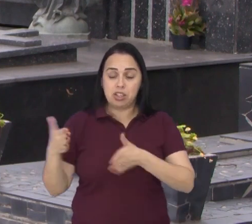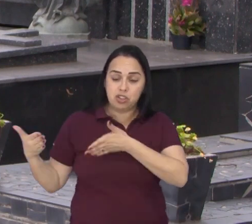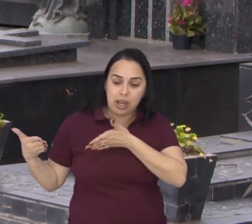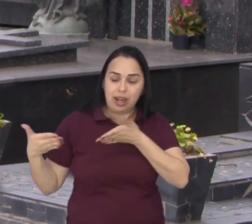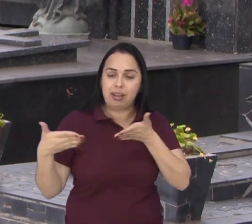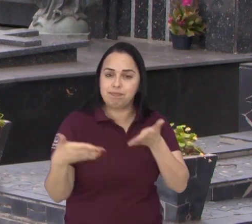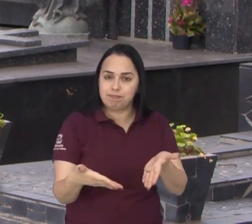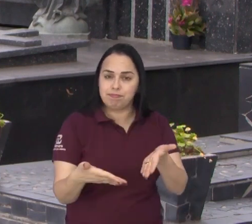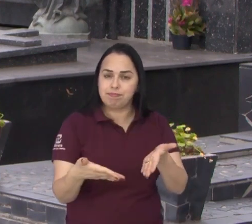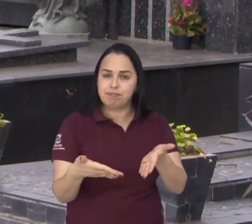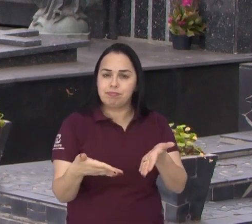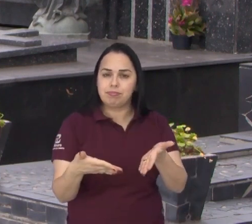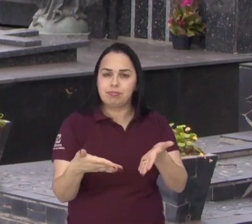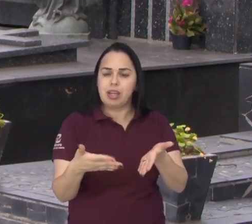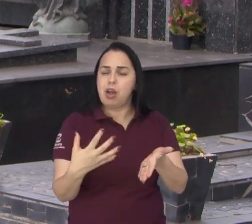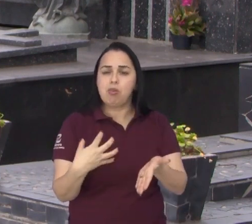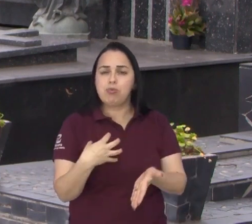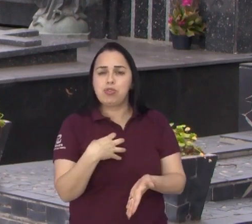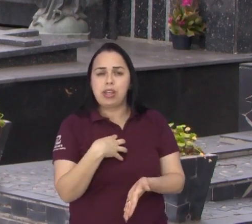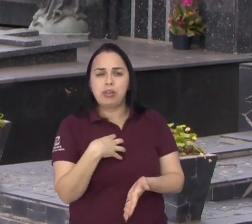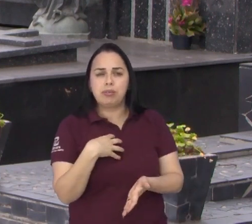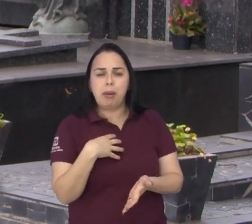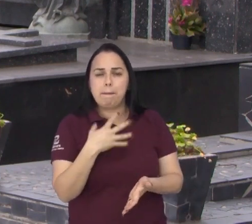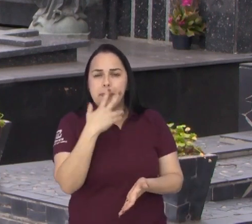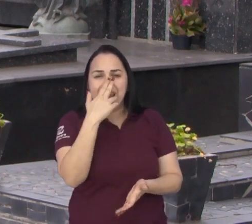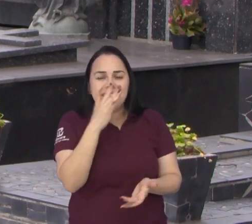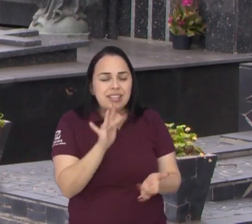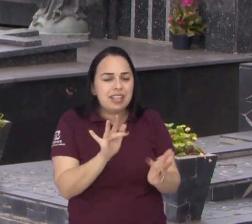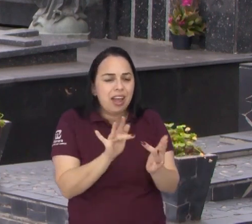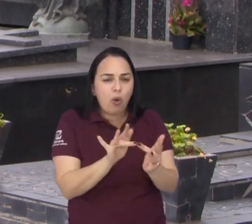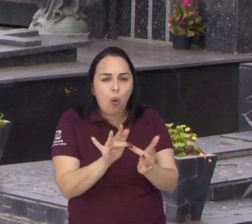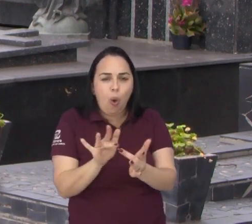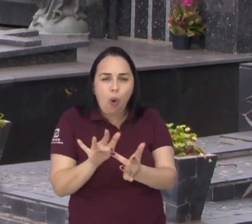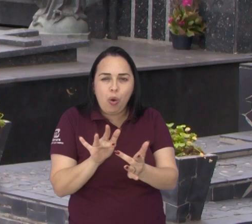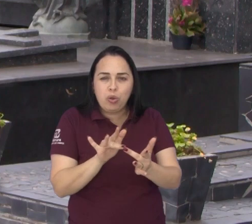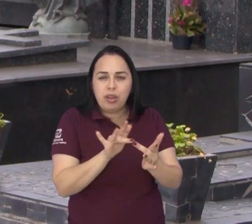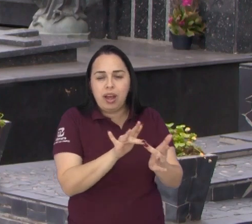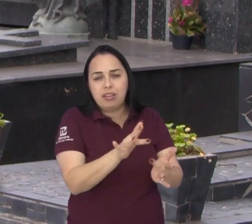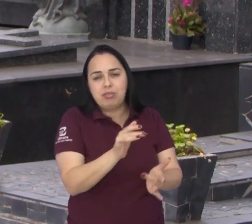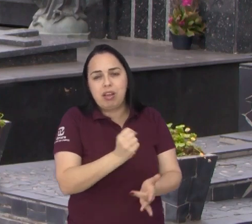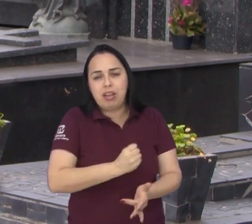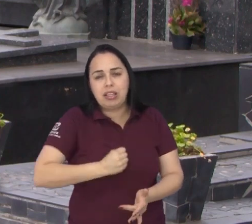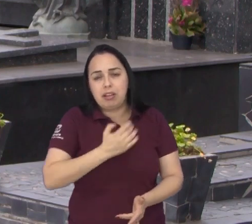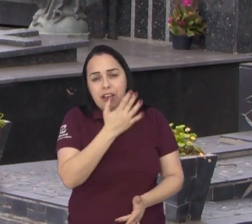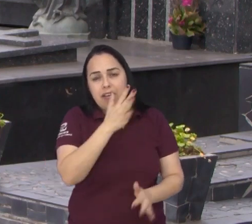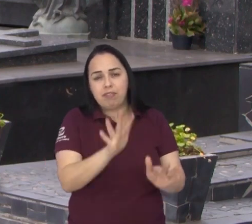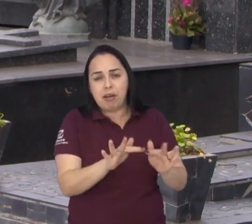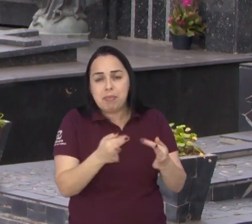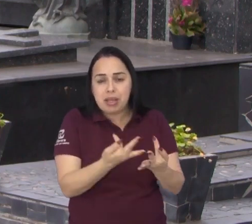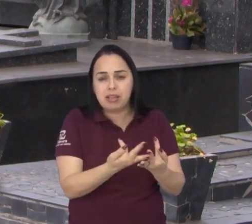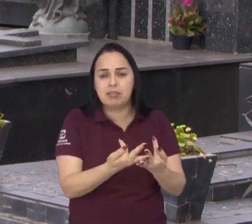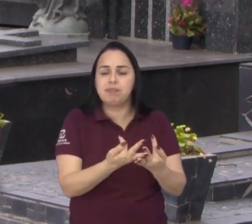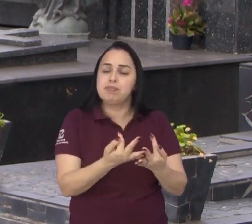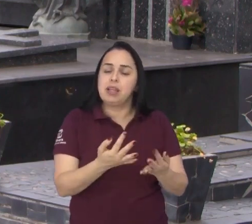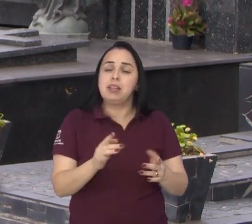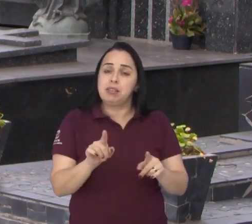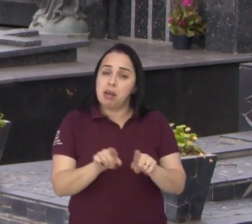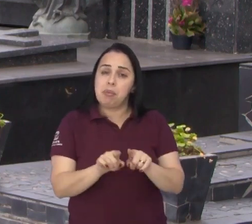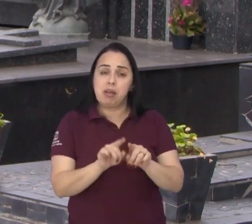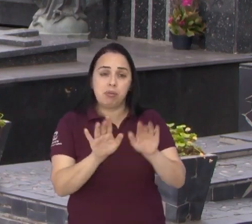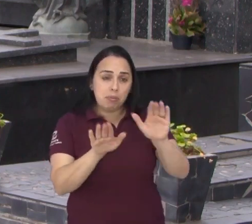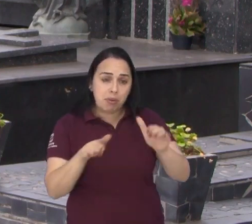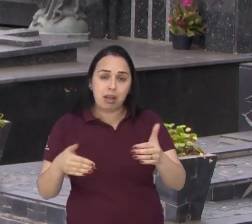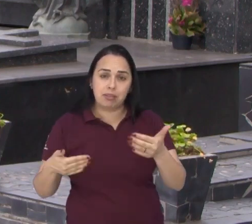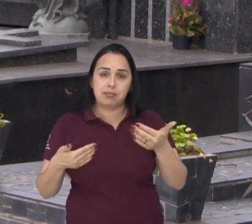aqui no Dia de Finados é simplesmente uma maneira de se sentir mais próximo de quem já se foi. É também uma forma